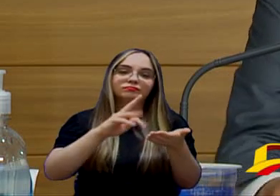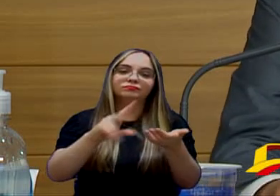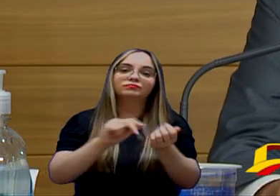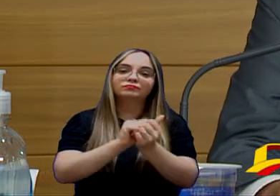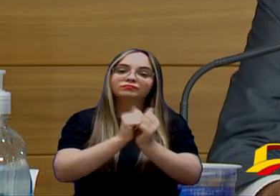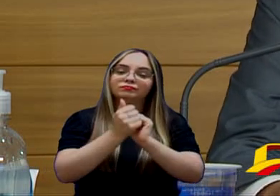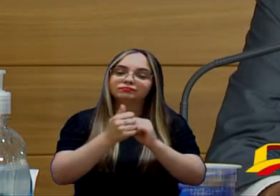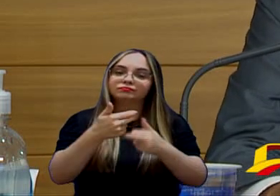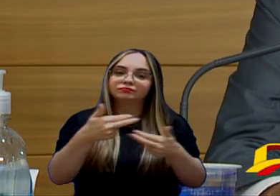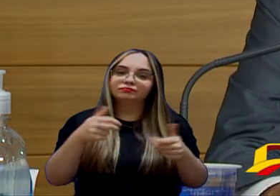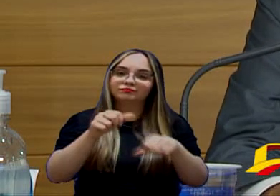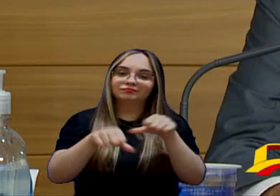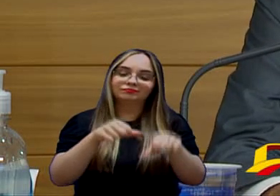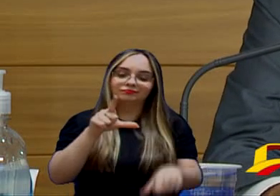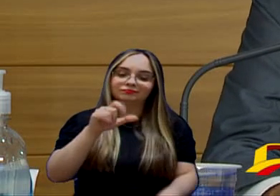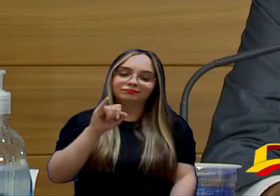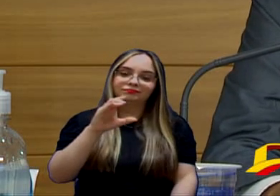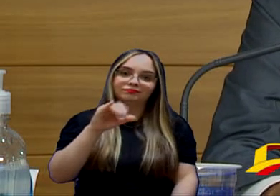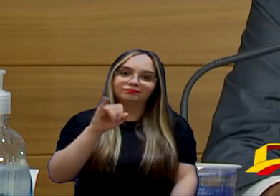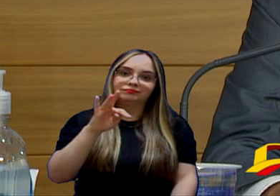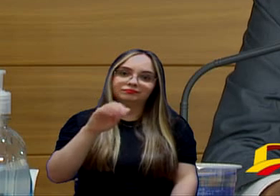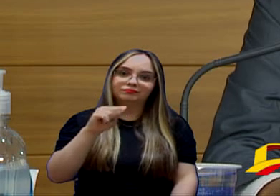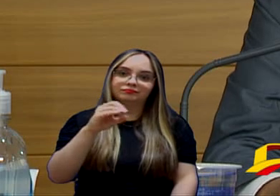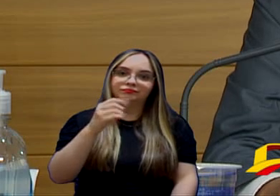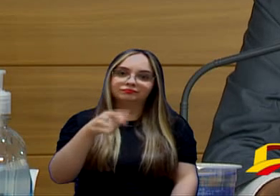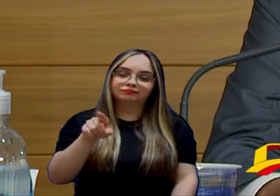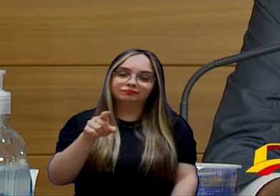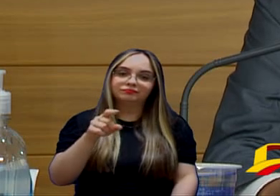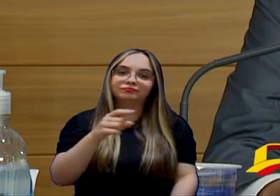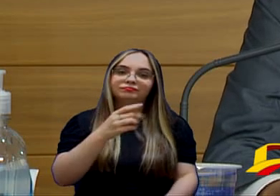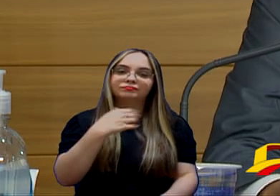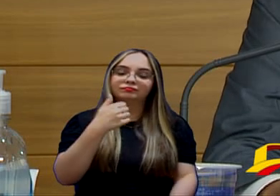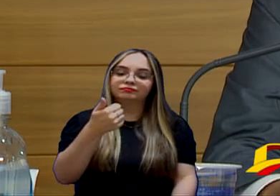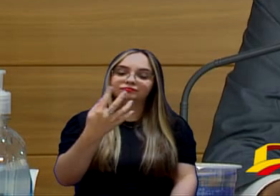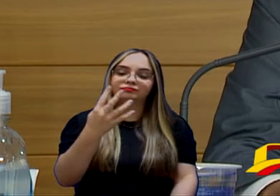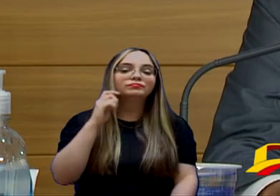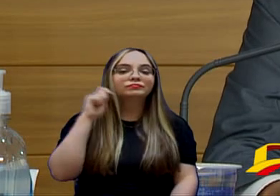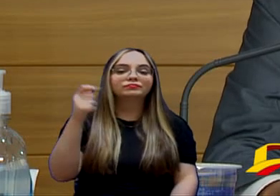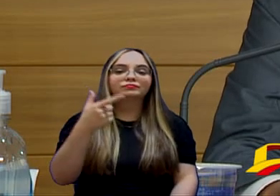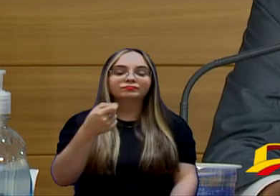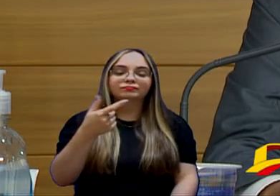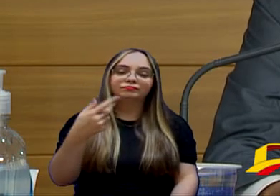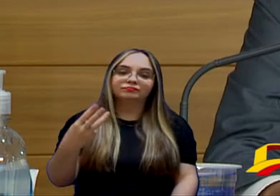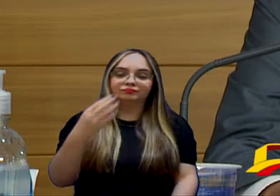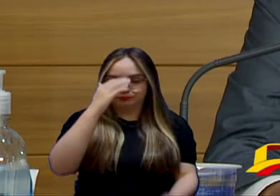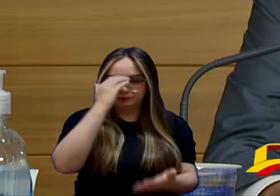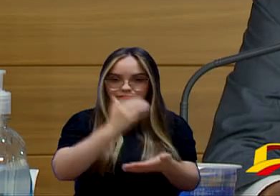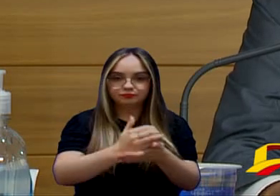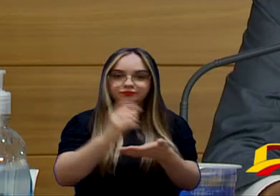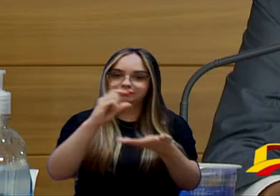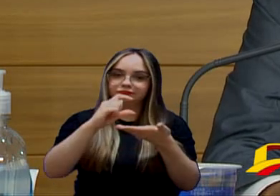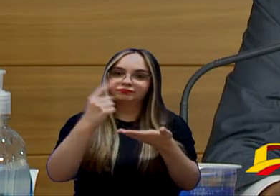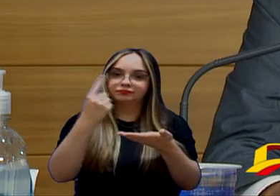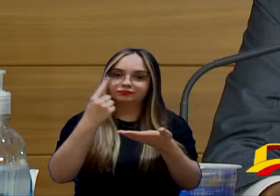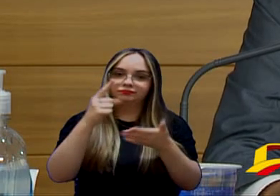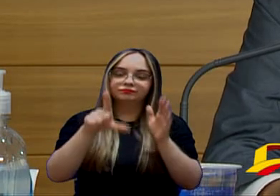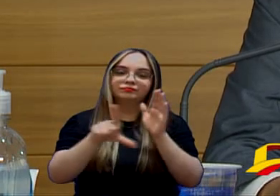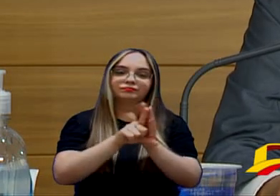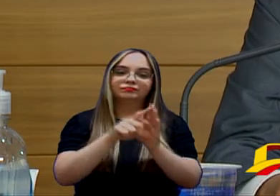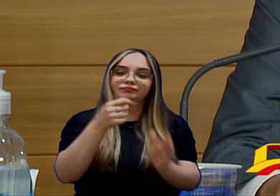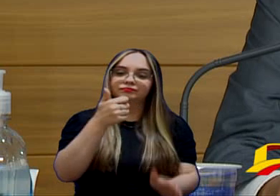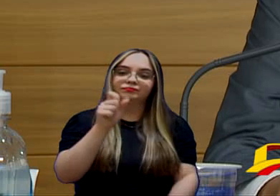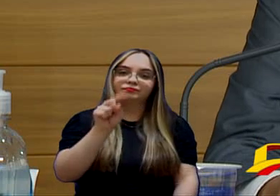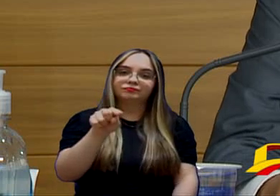de procedimentos licitatórios de 14 de Abril 2023 em obediência ao parágrafo único do artigo 2º da lei